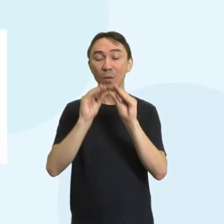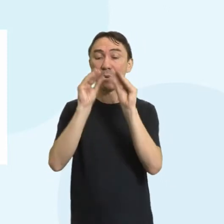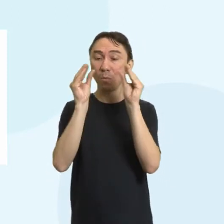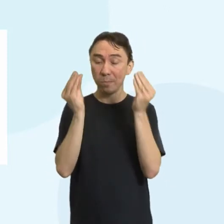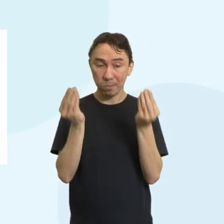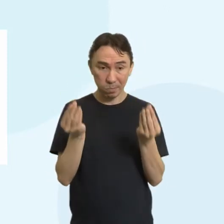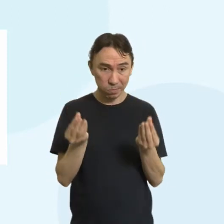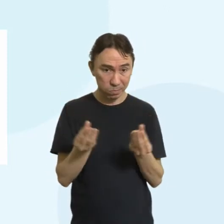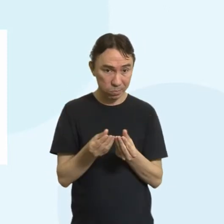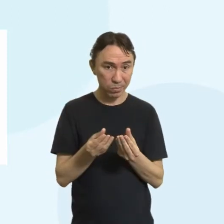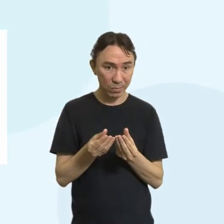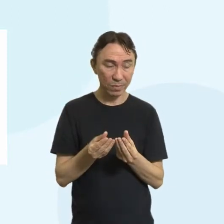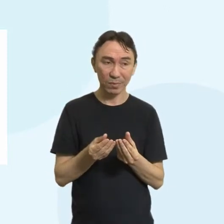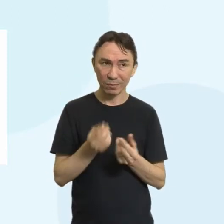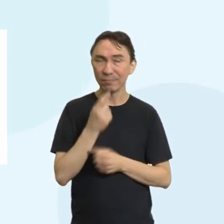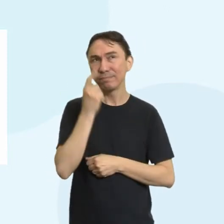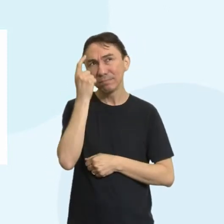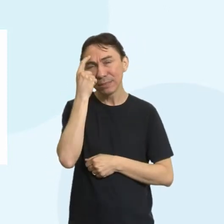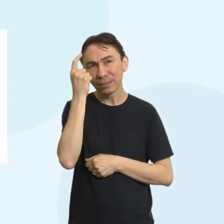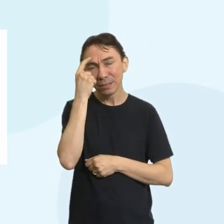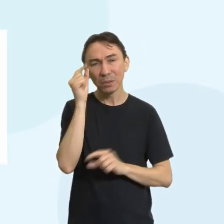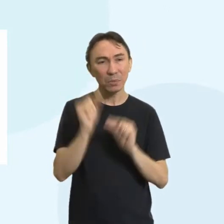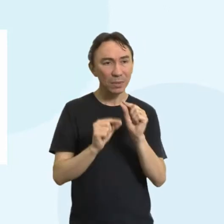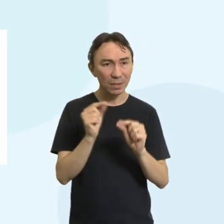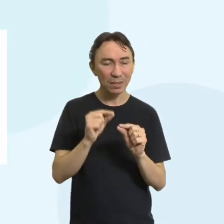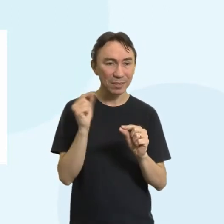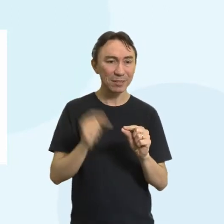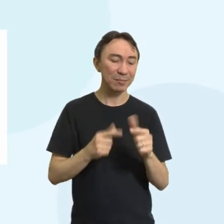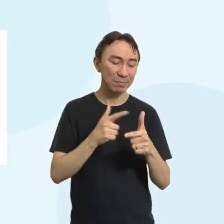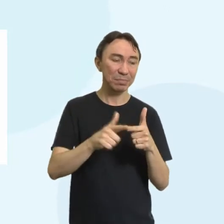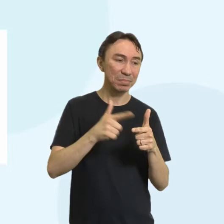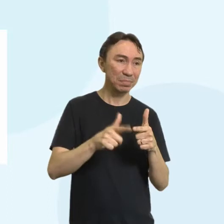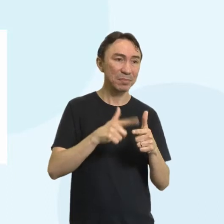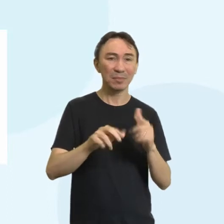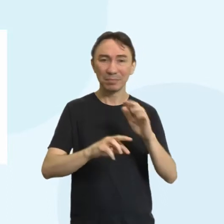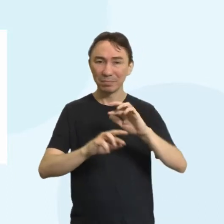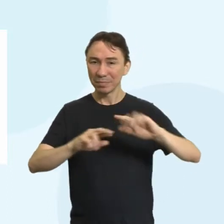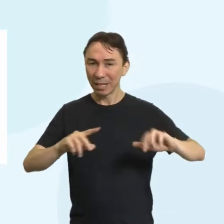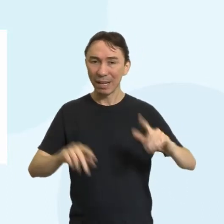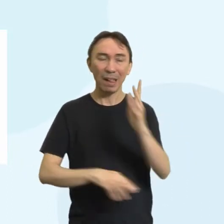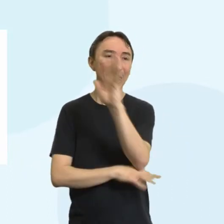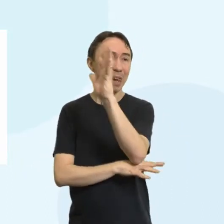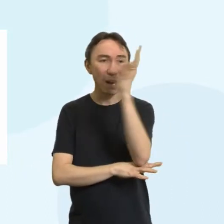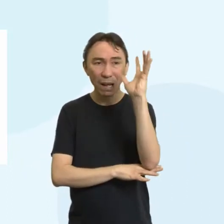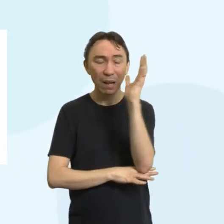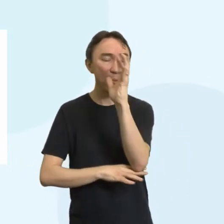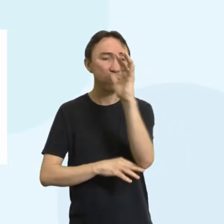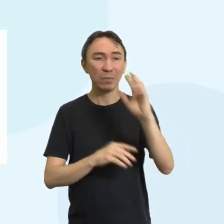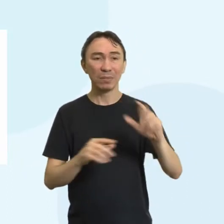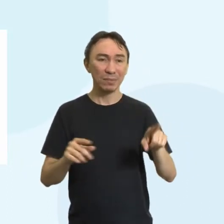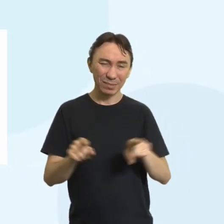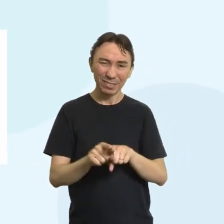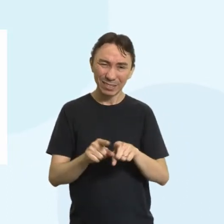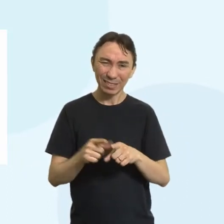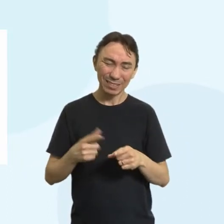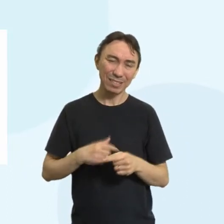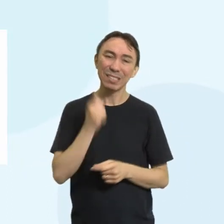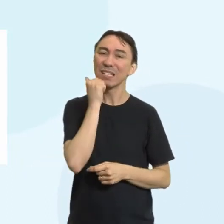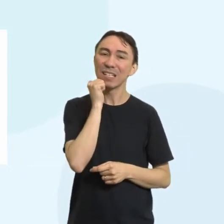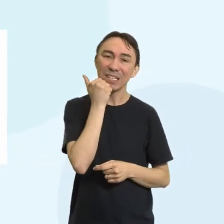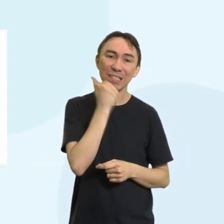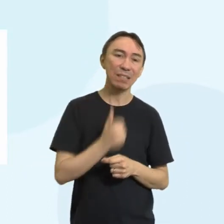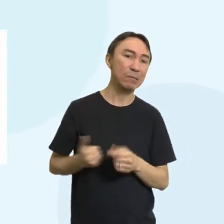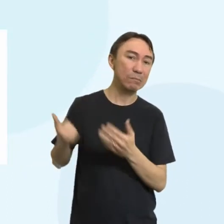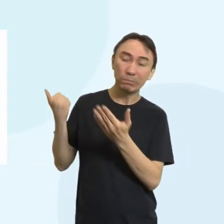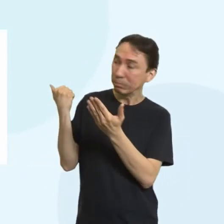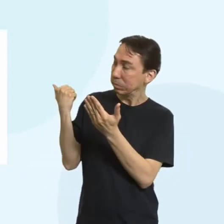problemas ambientais, a gente vai estar trabalhando um conhecimento científico que foi construído aí ao longo dos anos, ao longo